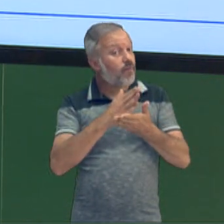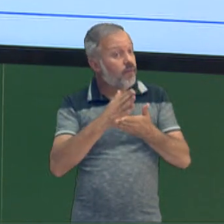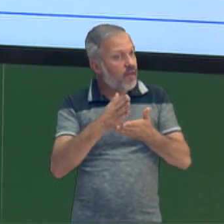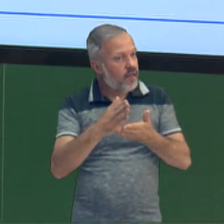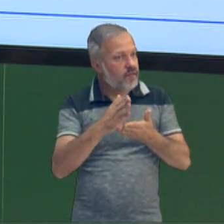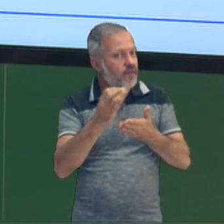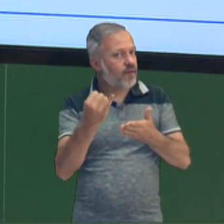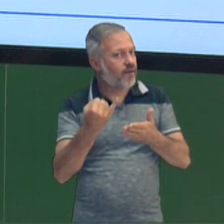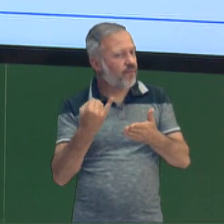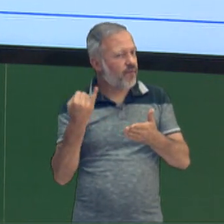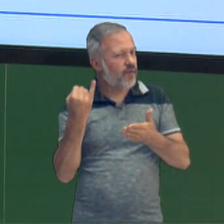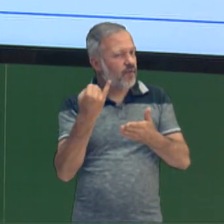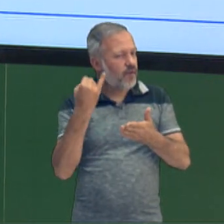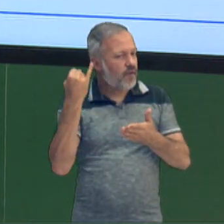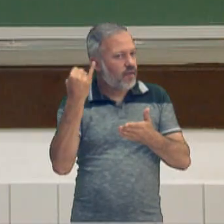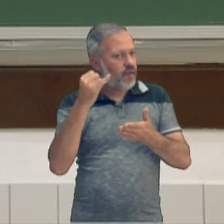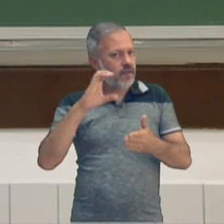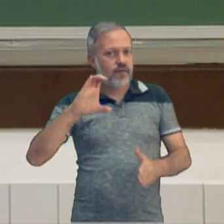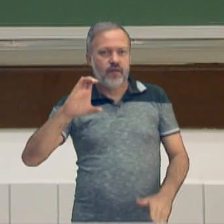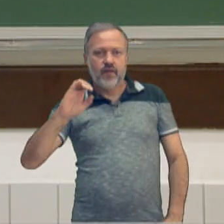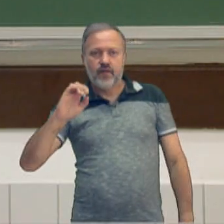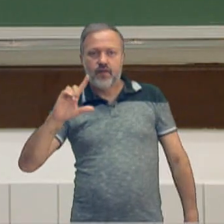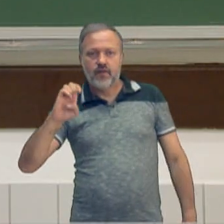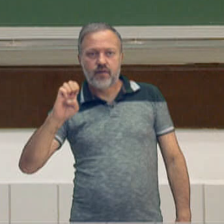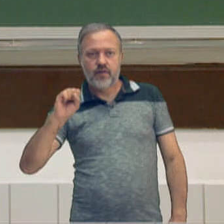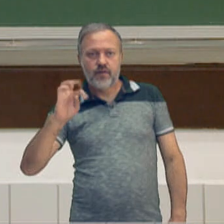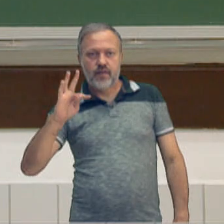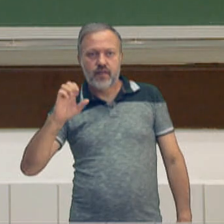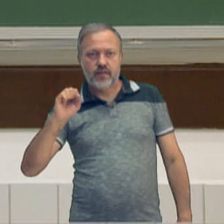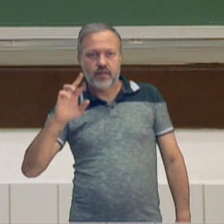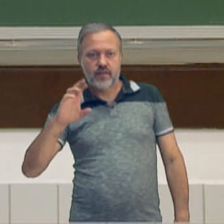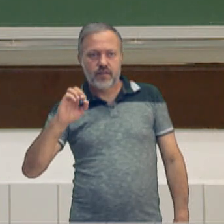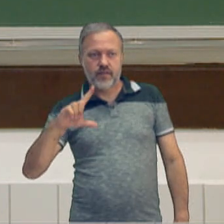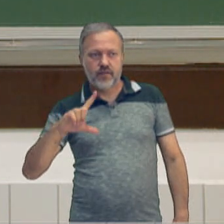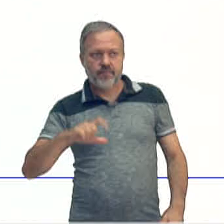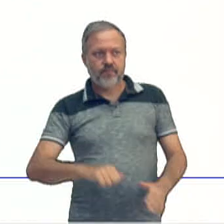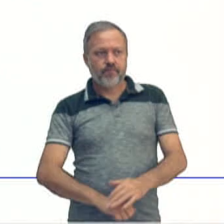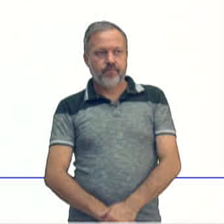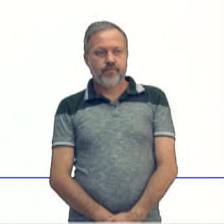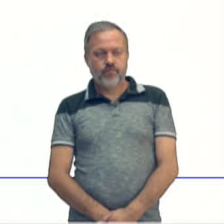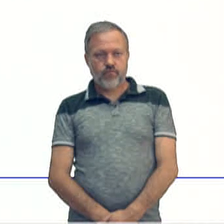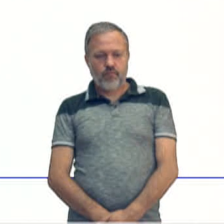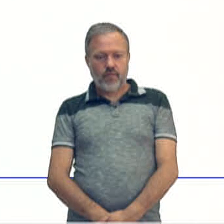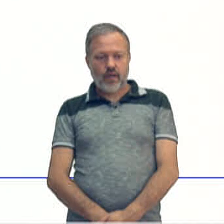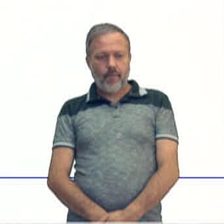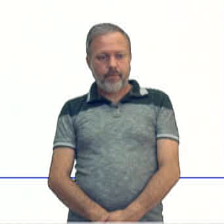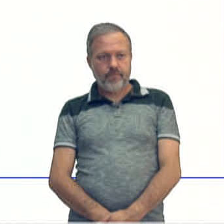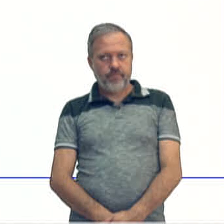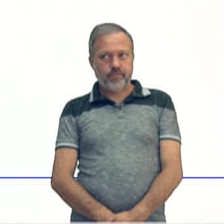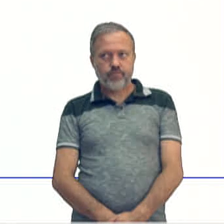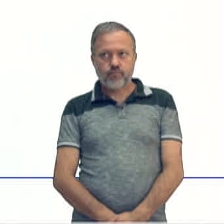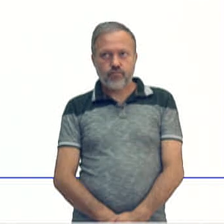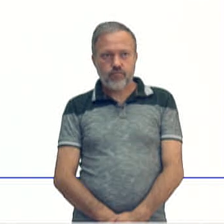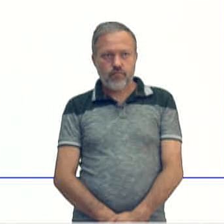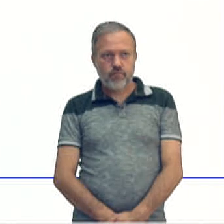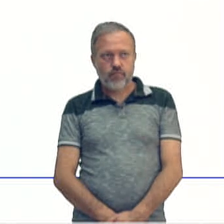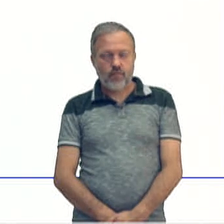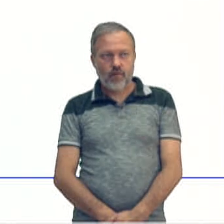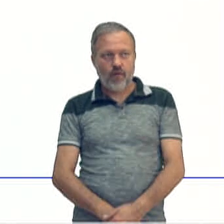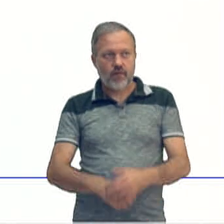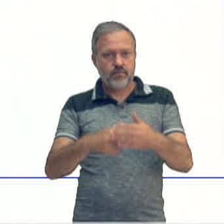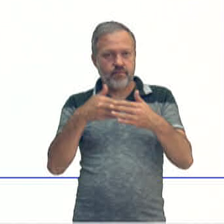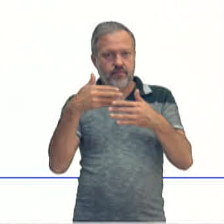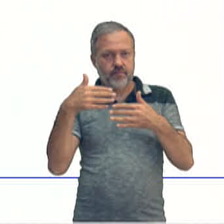colesterol é importante para os hormônios sexuais, ok? Vamos para o próximo. As moléculas mais utilizadas pela maioria